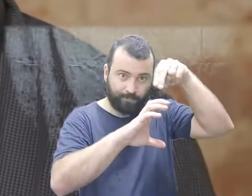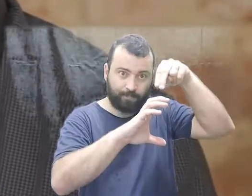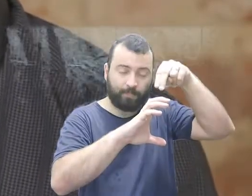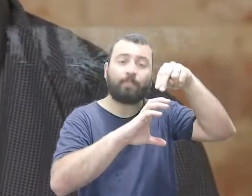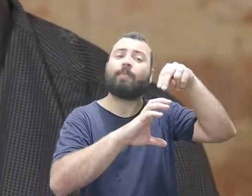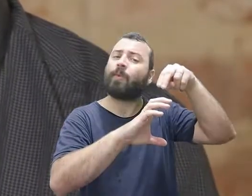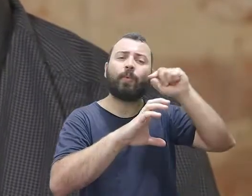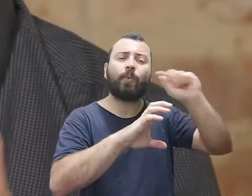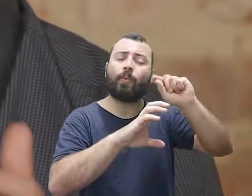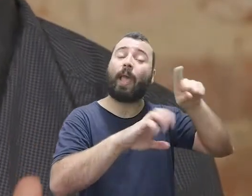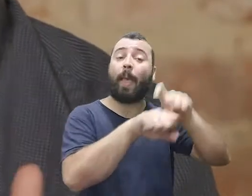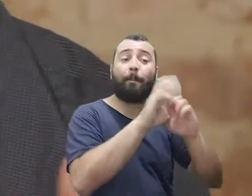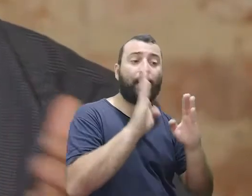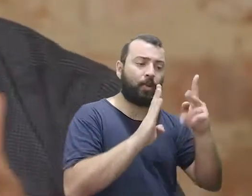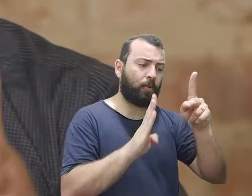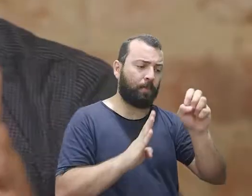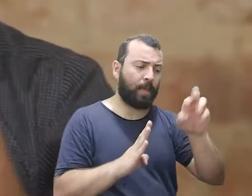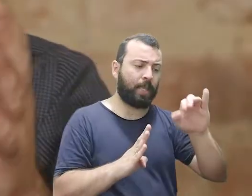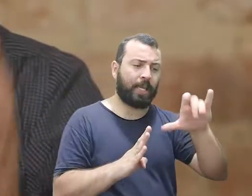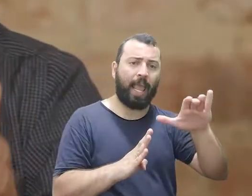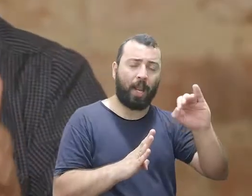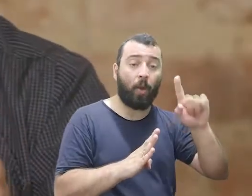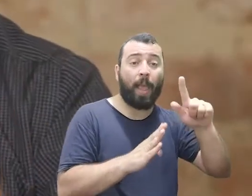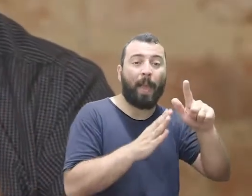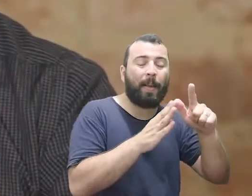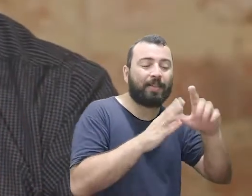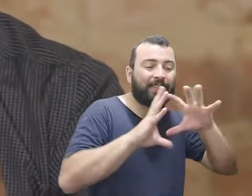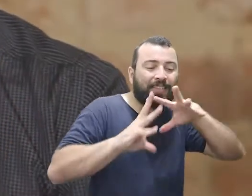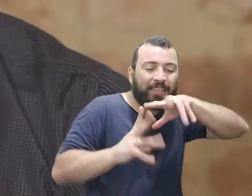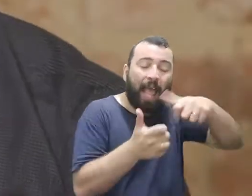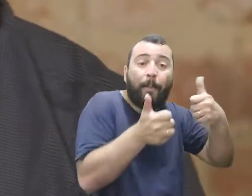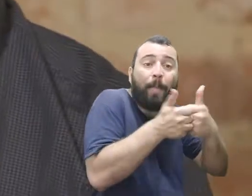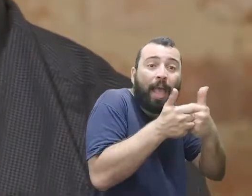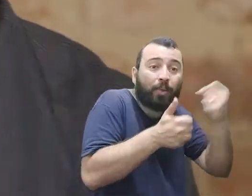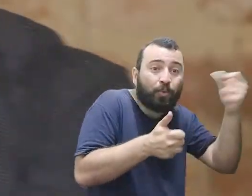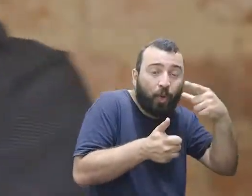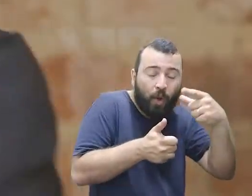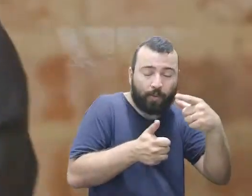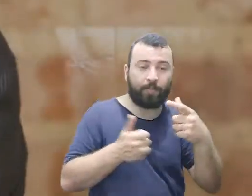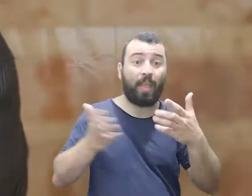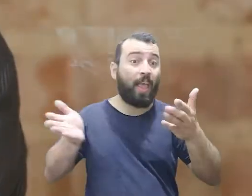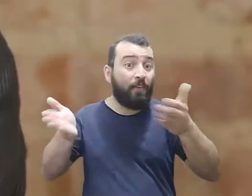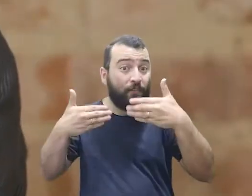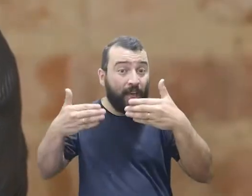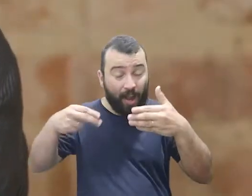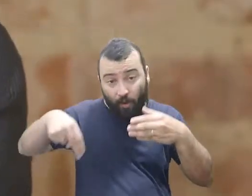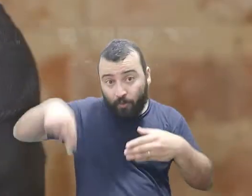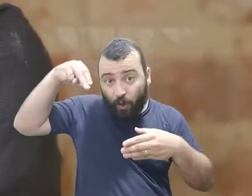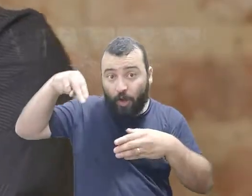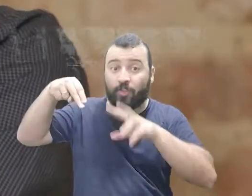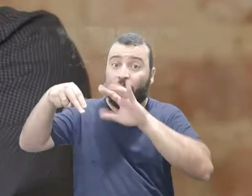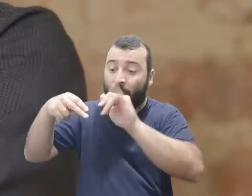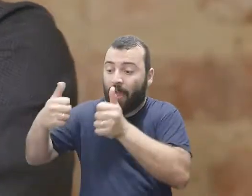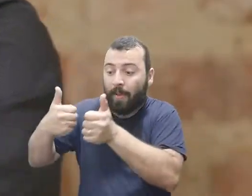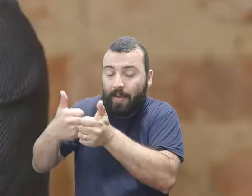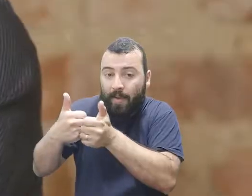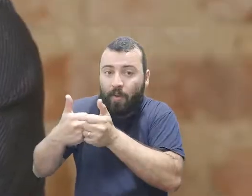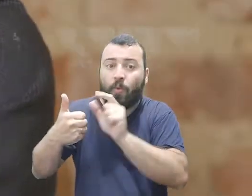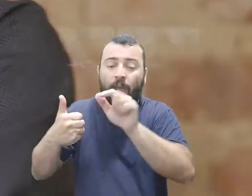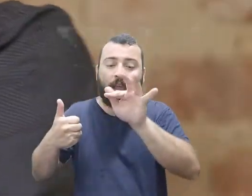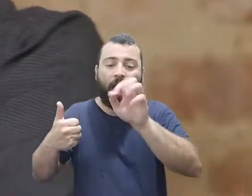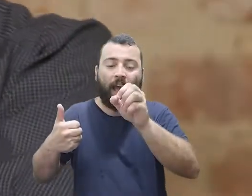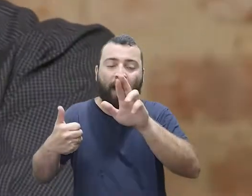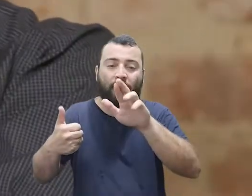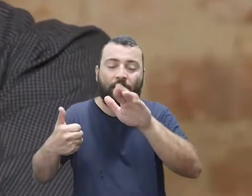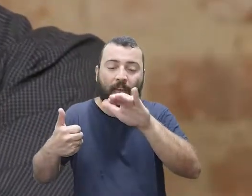norte cai no periélio, que é o ponto que a Terra está mais próxima do Sol, e o verão no hemisfério norte vai cair no